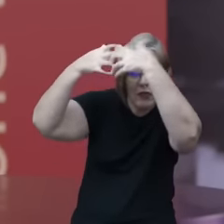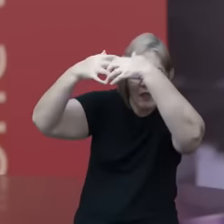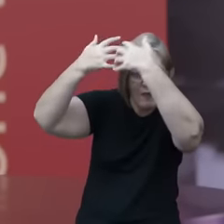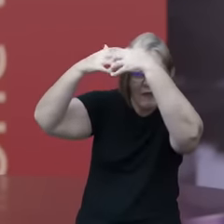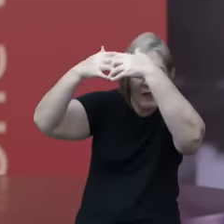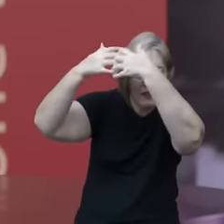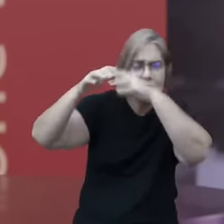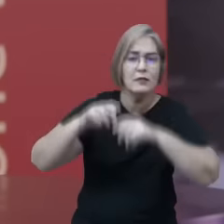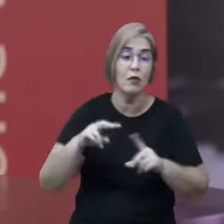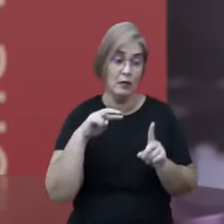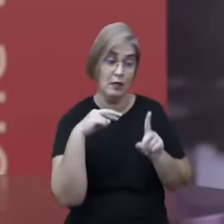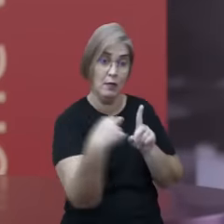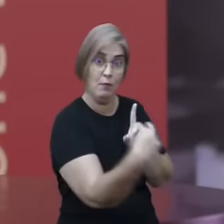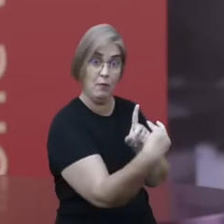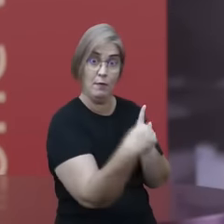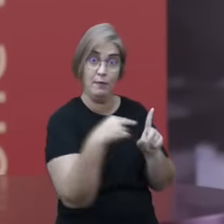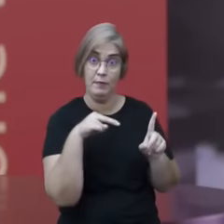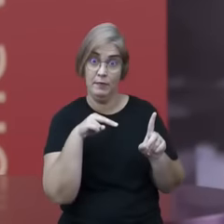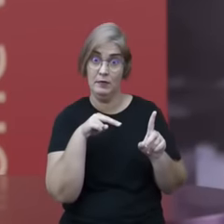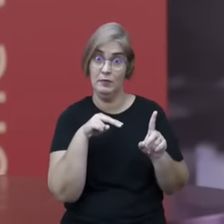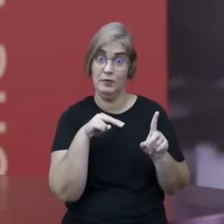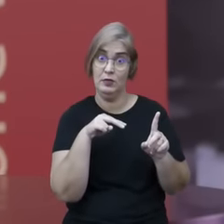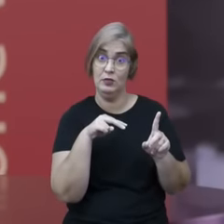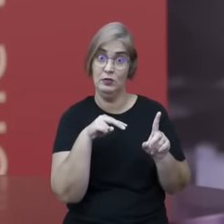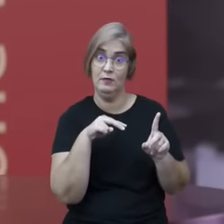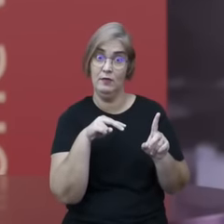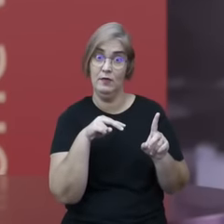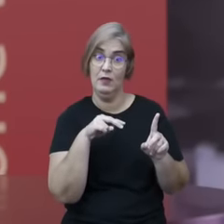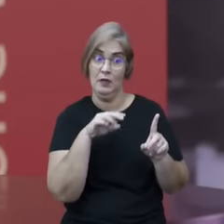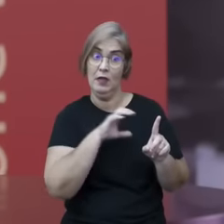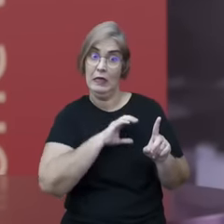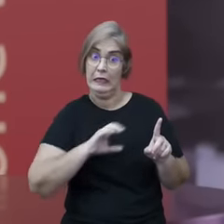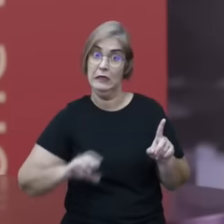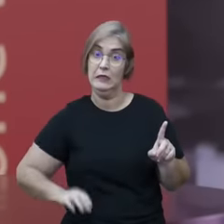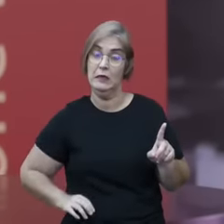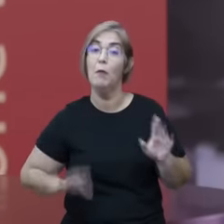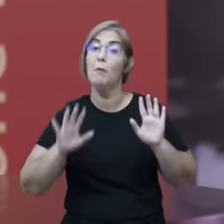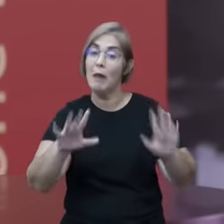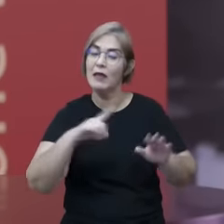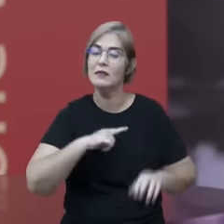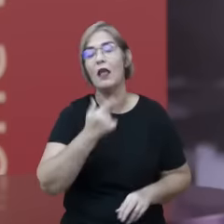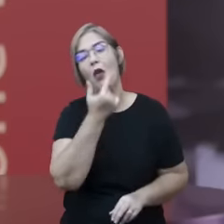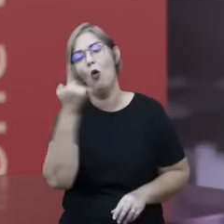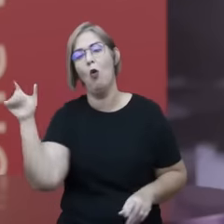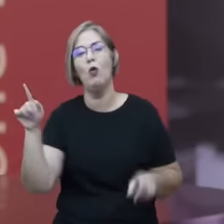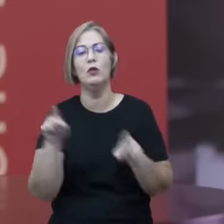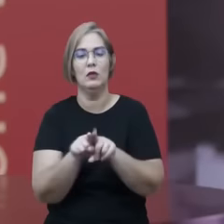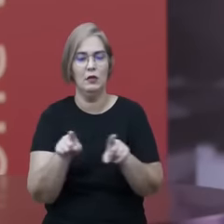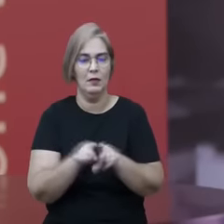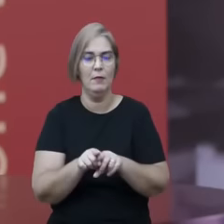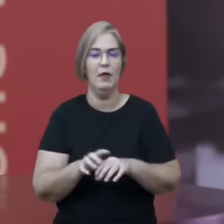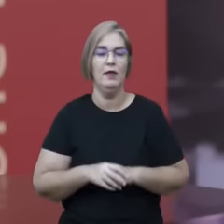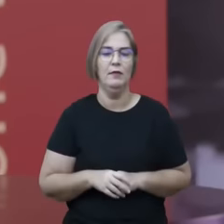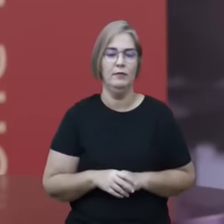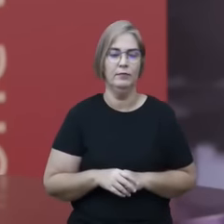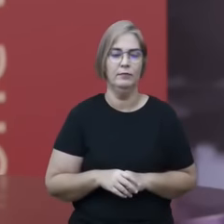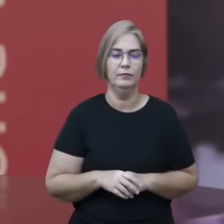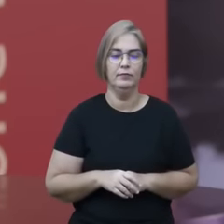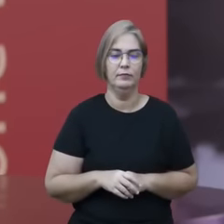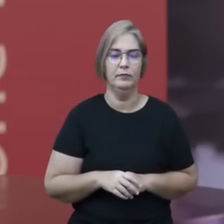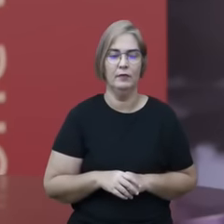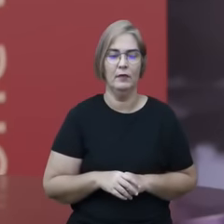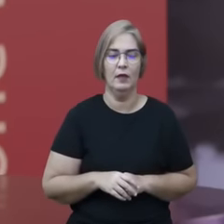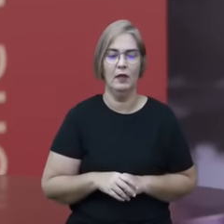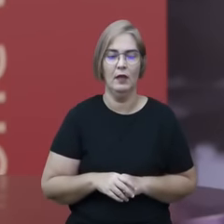perspectiva propriamente do existencialismo cristão, mas em outra perspectiva, no mito de sífo, não é? Claro,